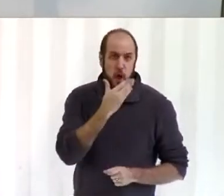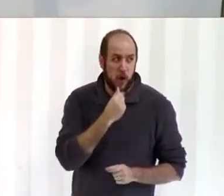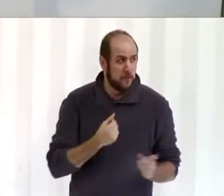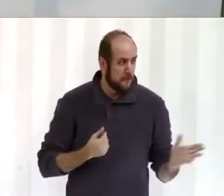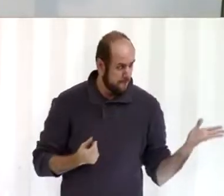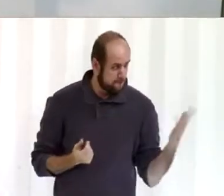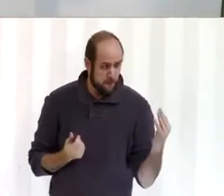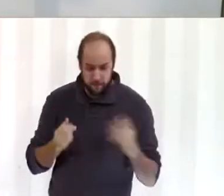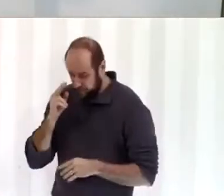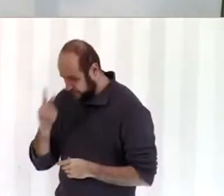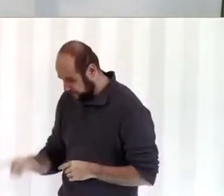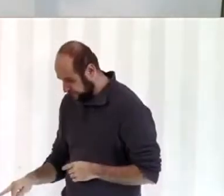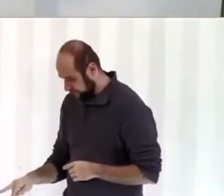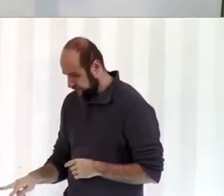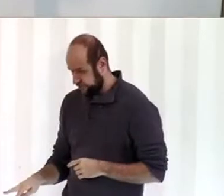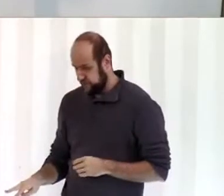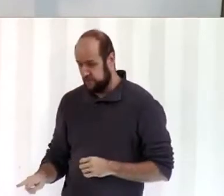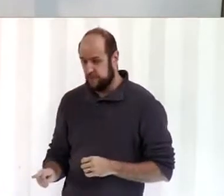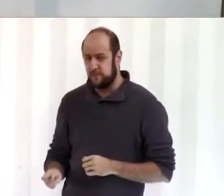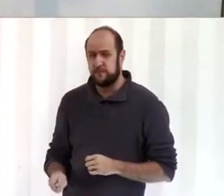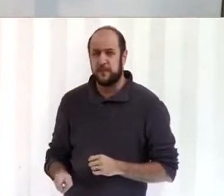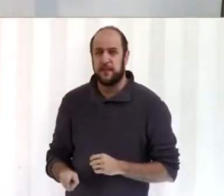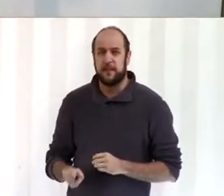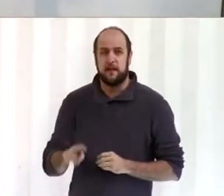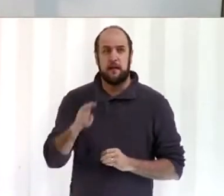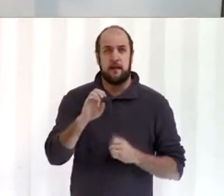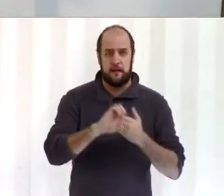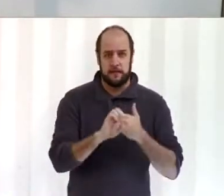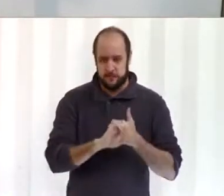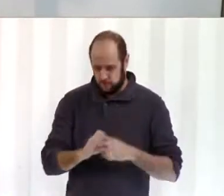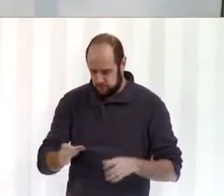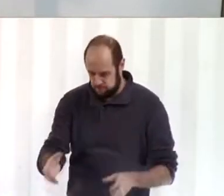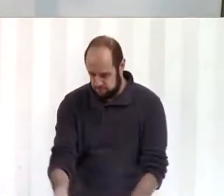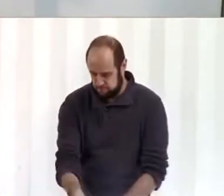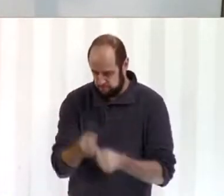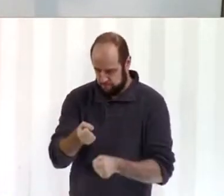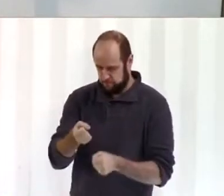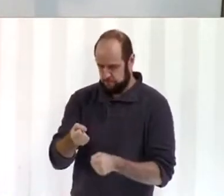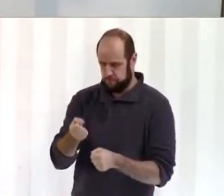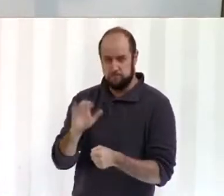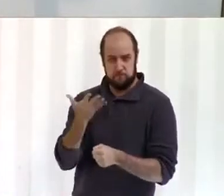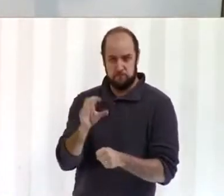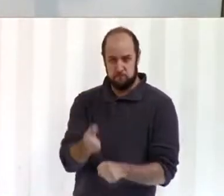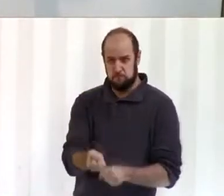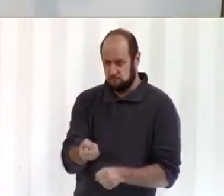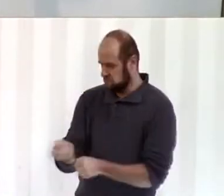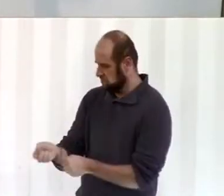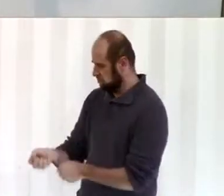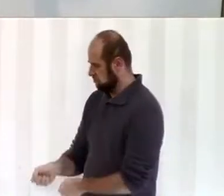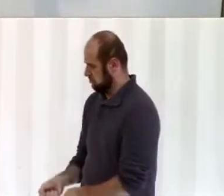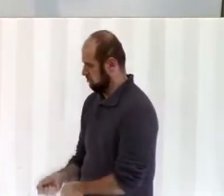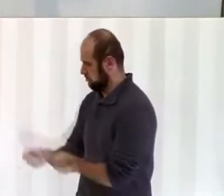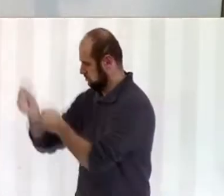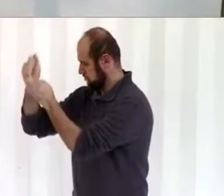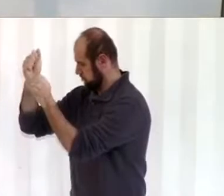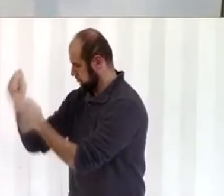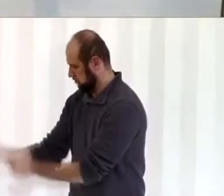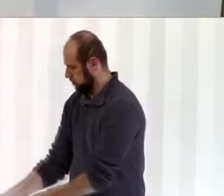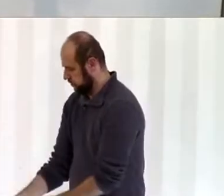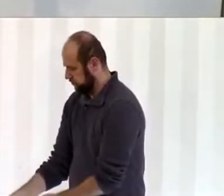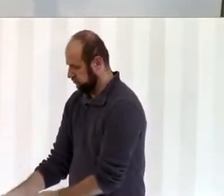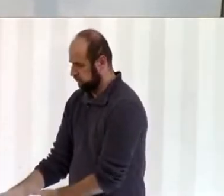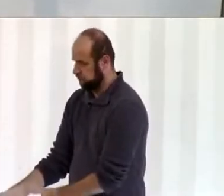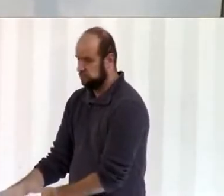Eliseu corta um pedaço de vara, joga a vara onde o machado